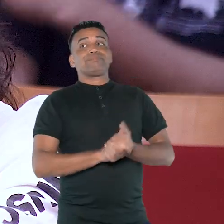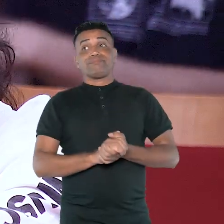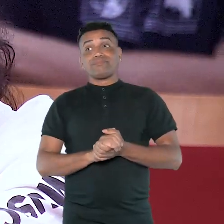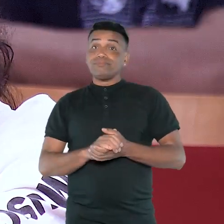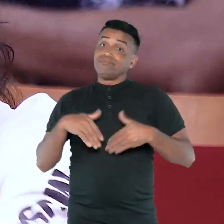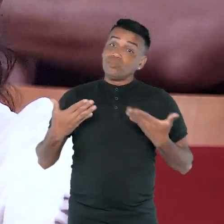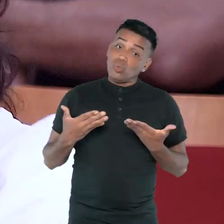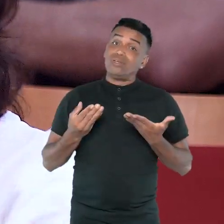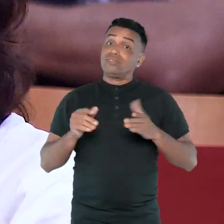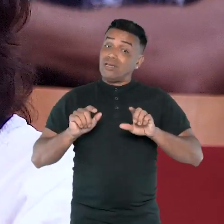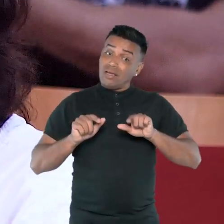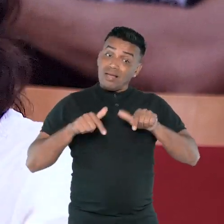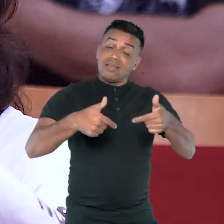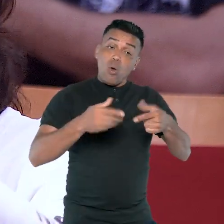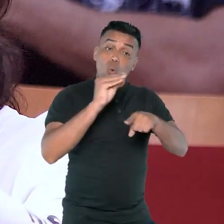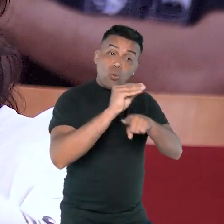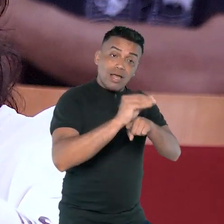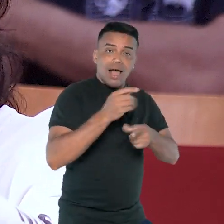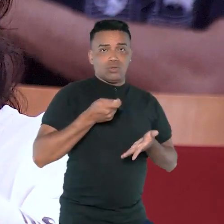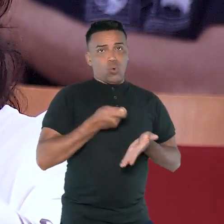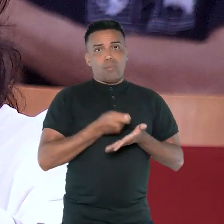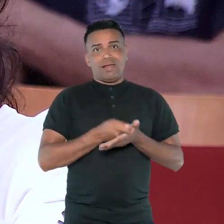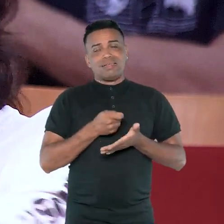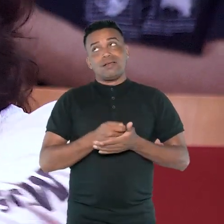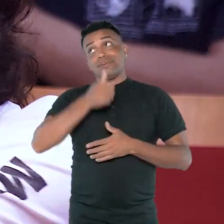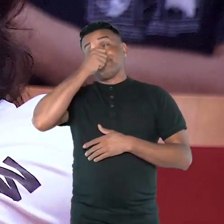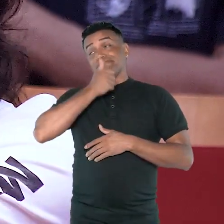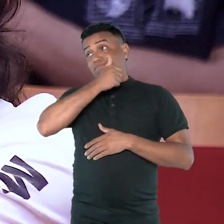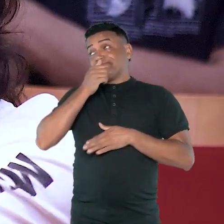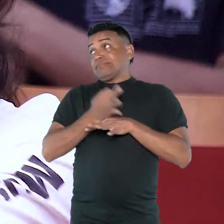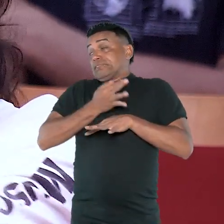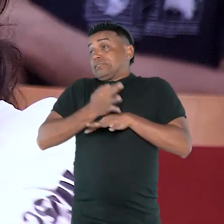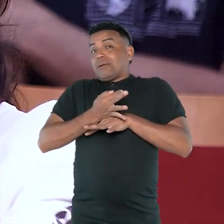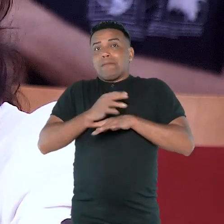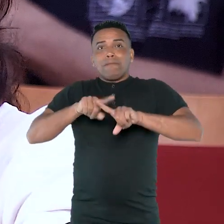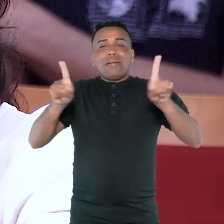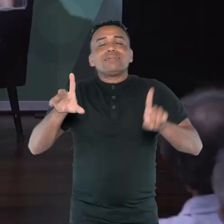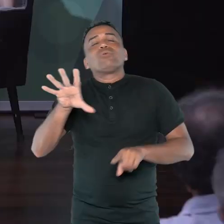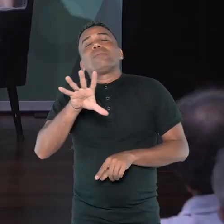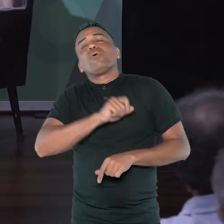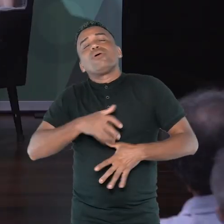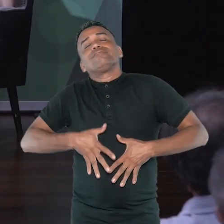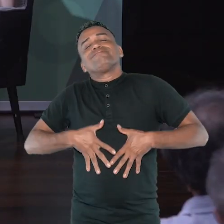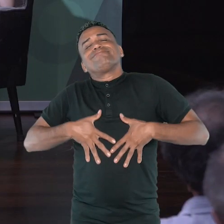atividade de cuidado feita por obrigação é um suplício, mas por amor pode ser um prazer, não